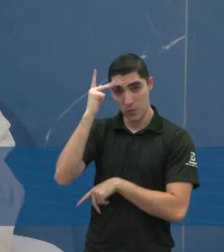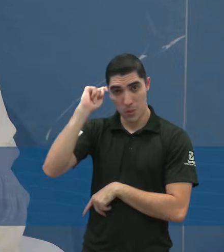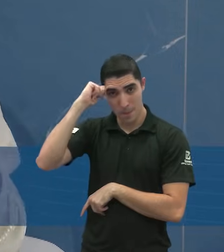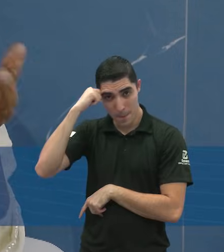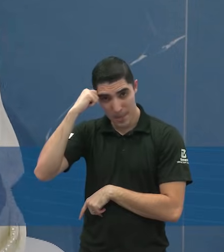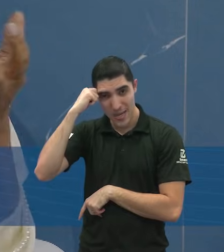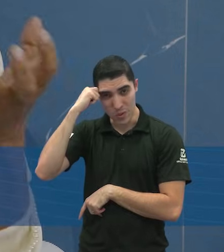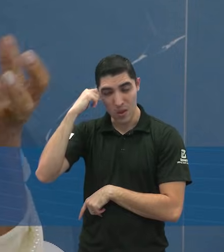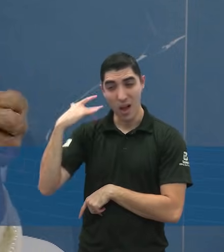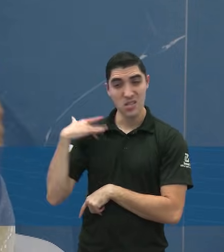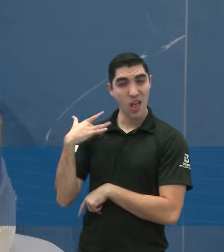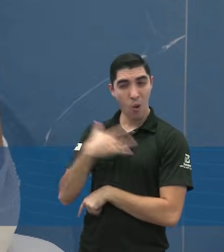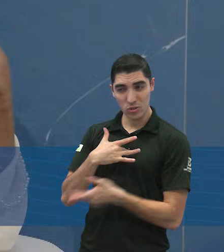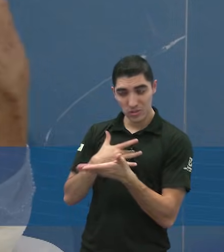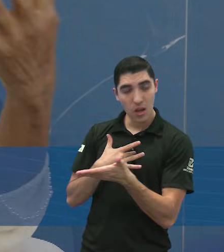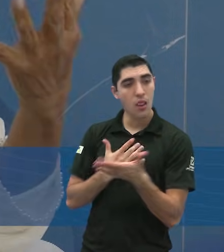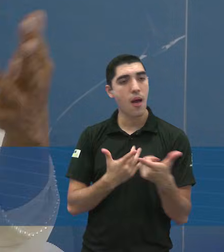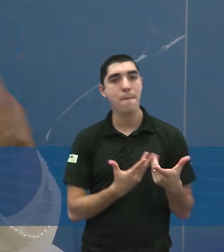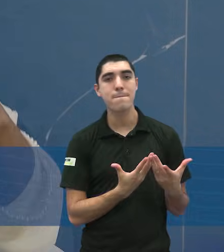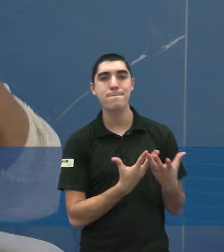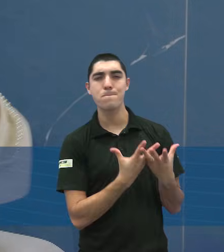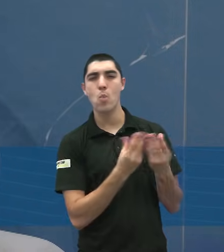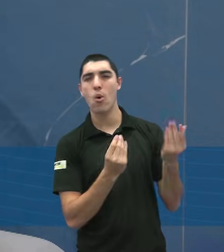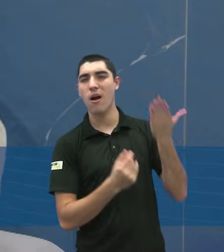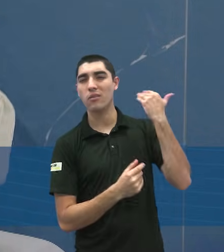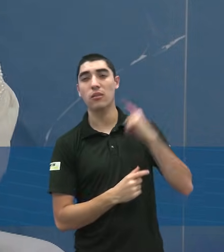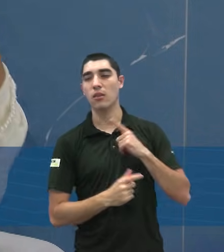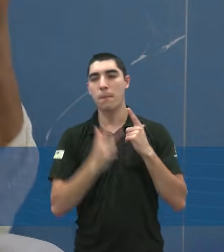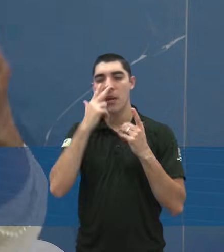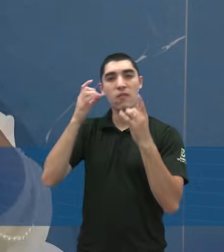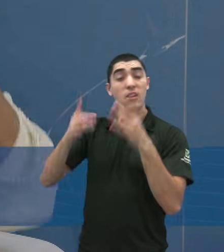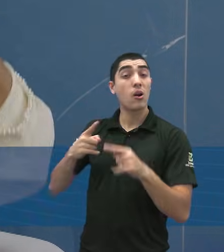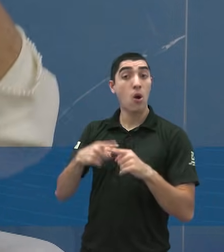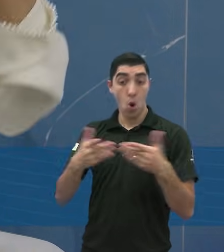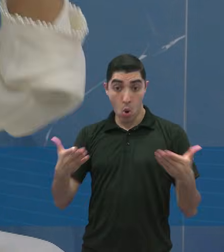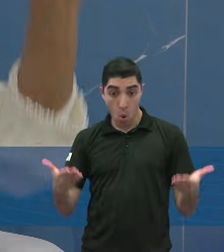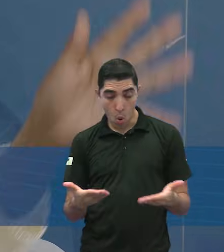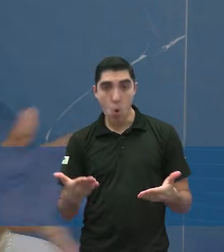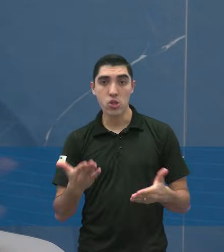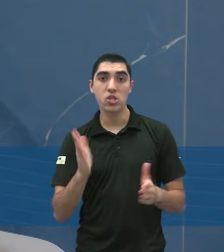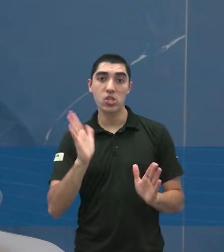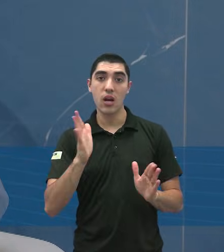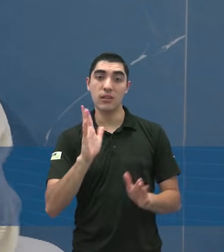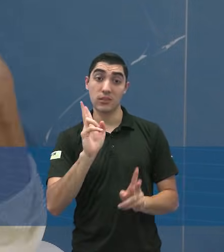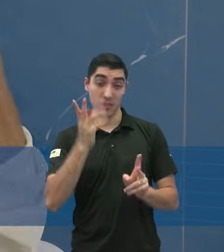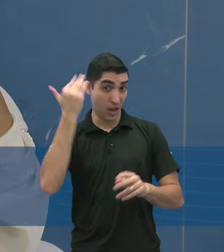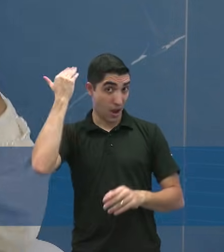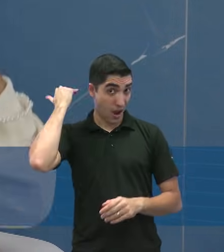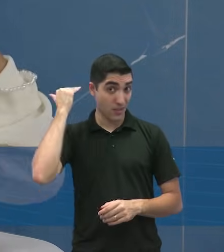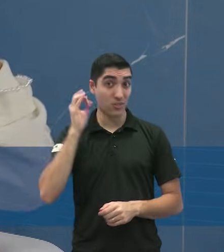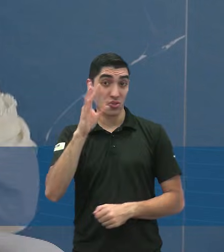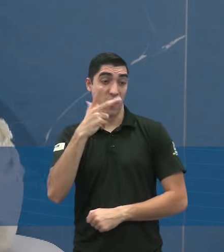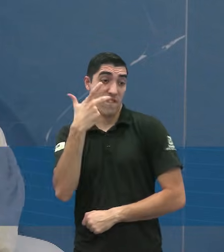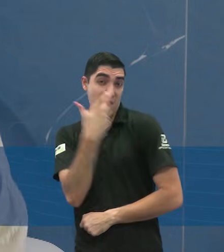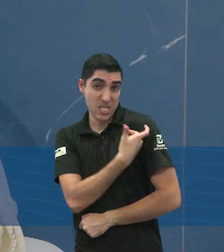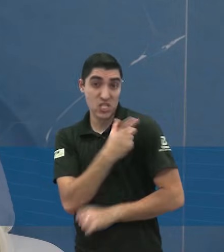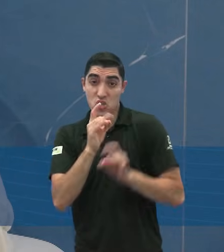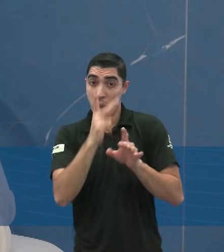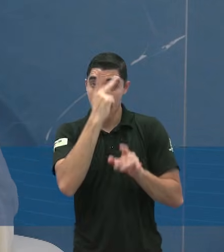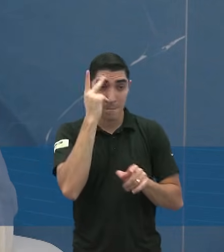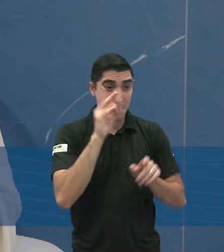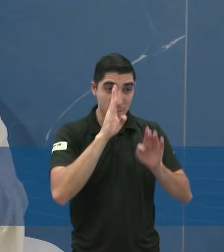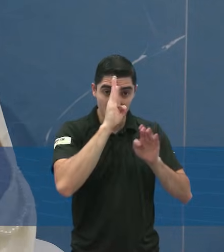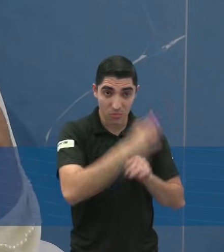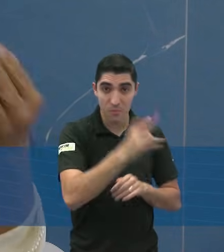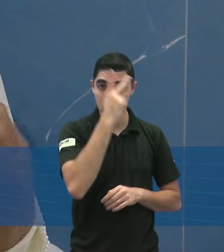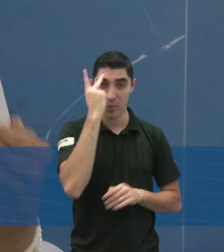foi negligenciada também, porque a gente tem vacinas e tudo mais, primeiro feito para a população branca, né?